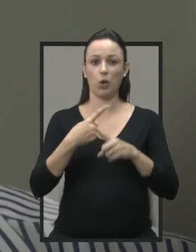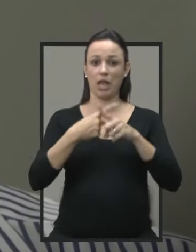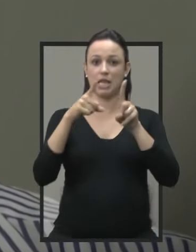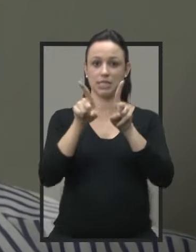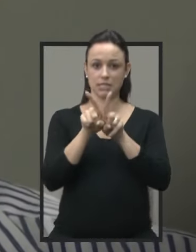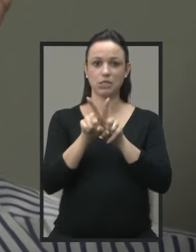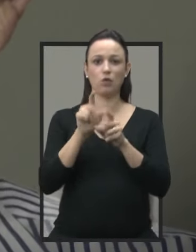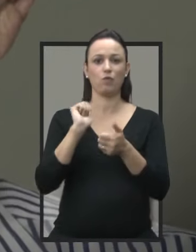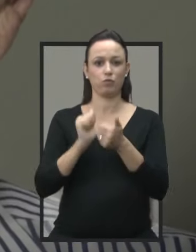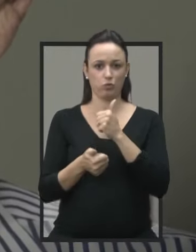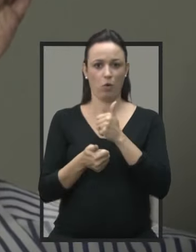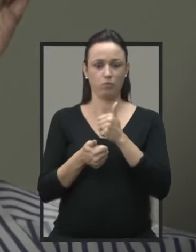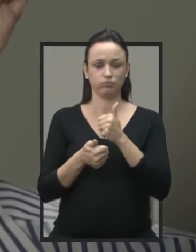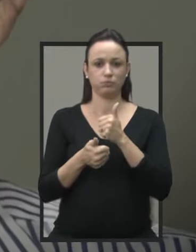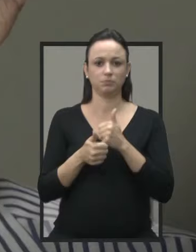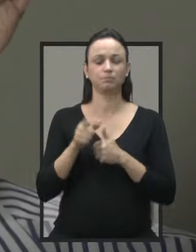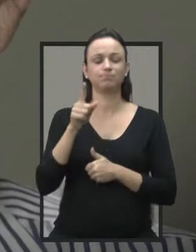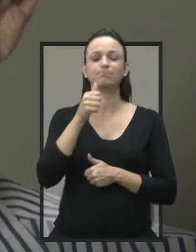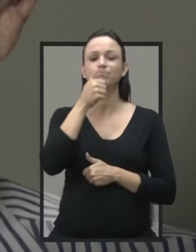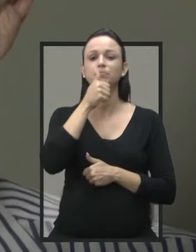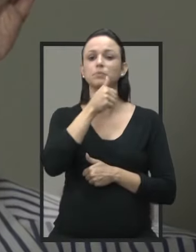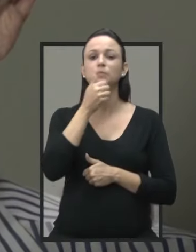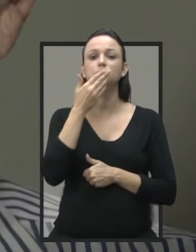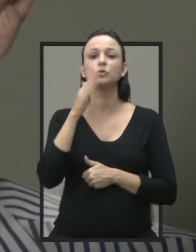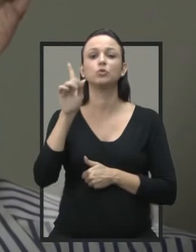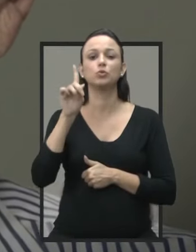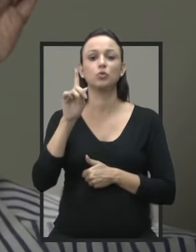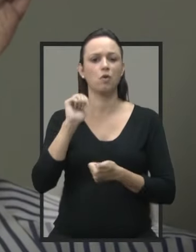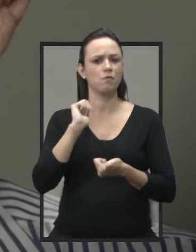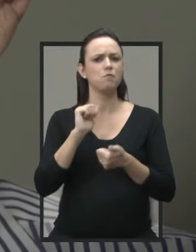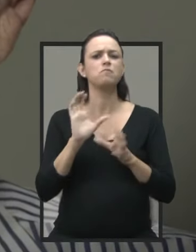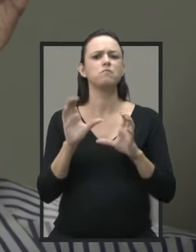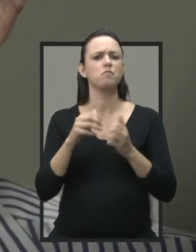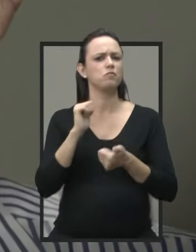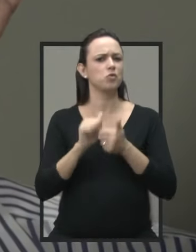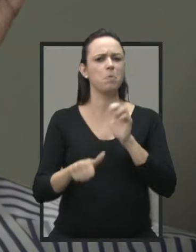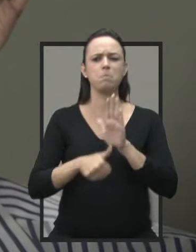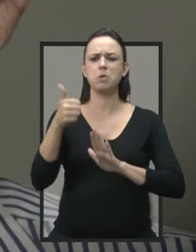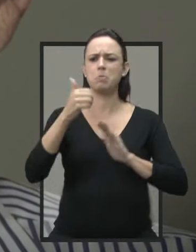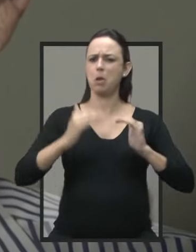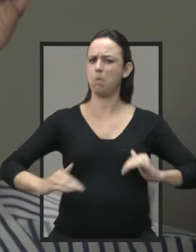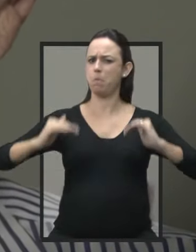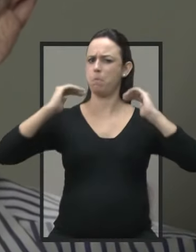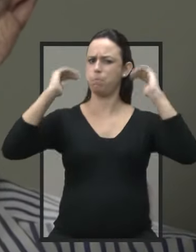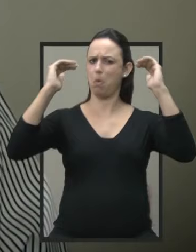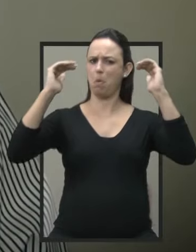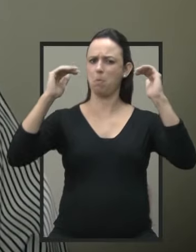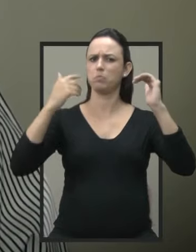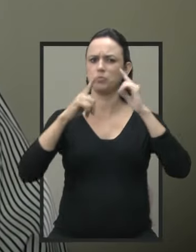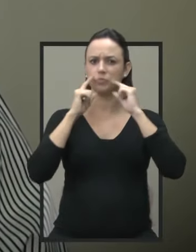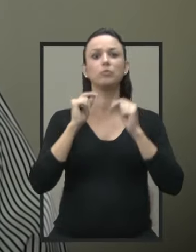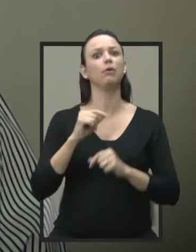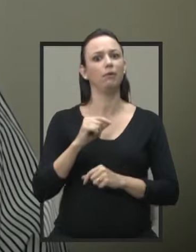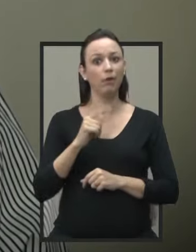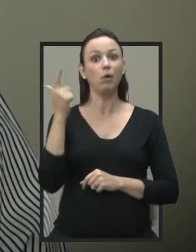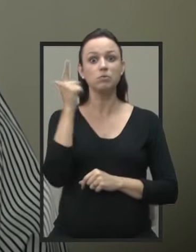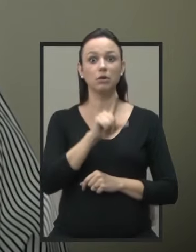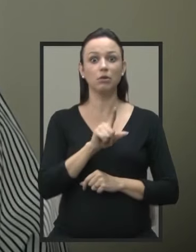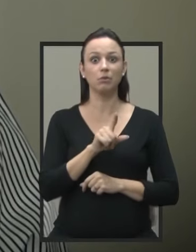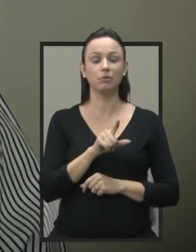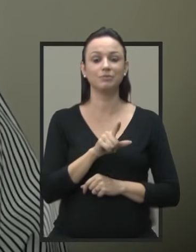Jaú, prometendo que daria um futebol de primeira categoria para a cidade de Jaú. E não deu